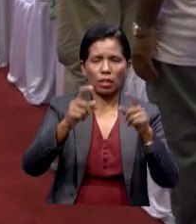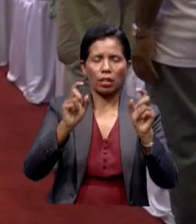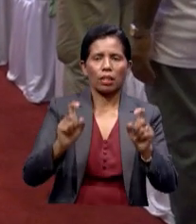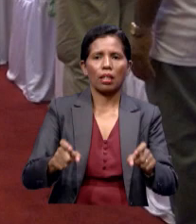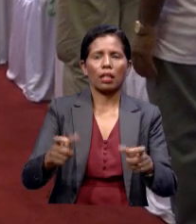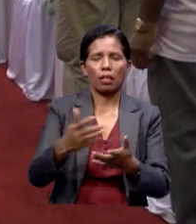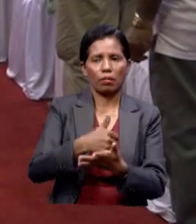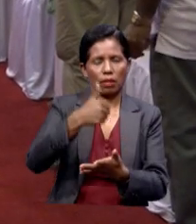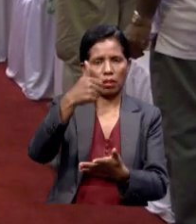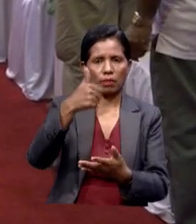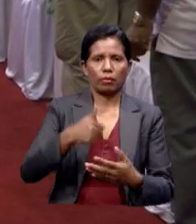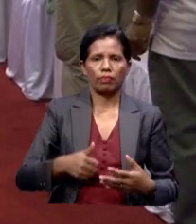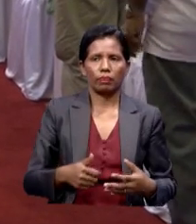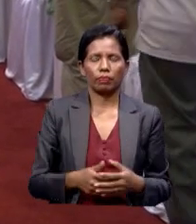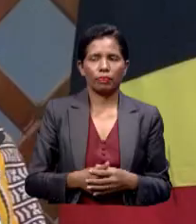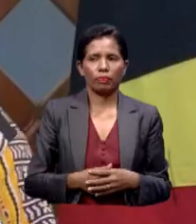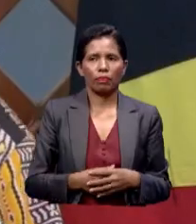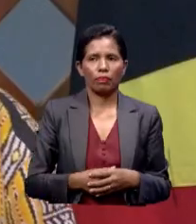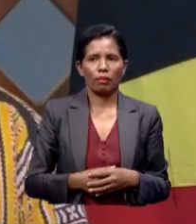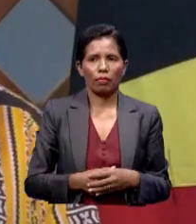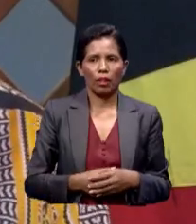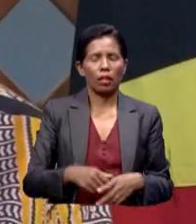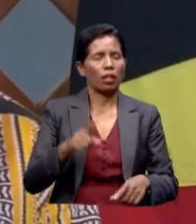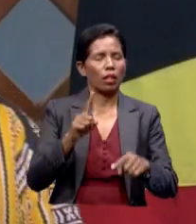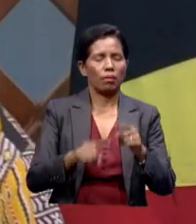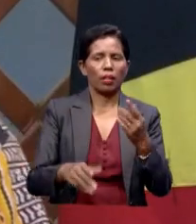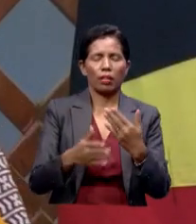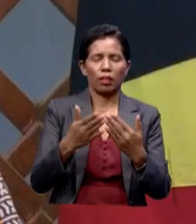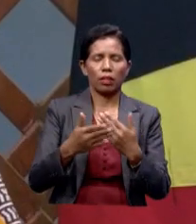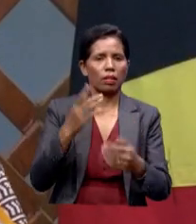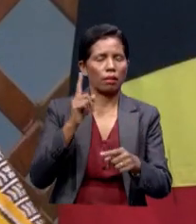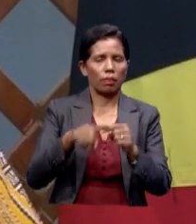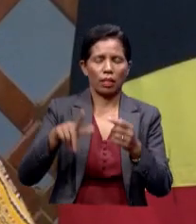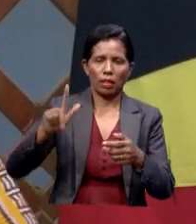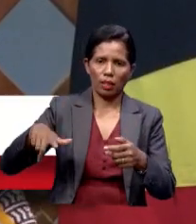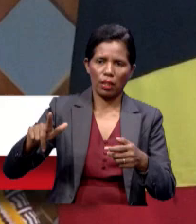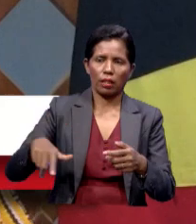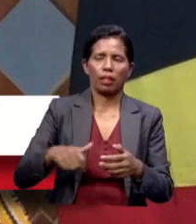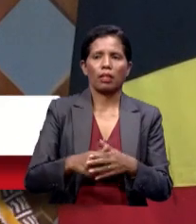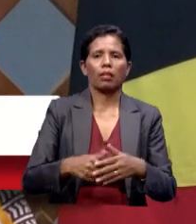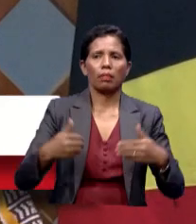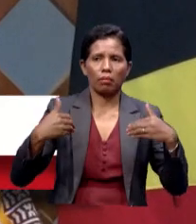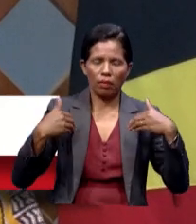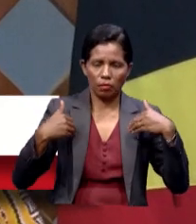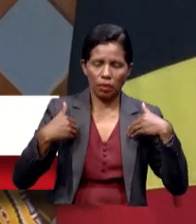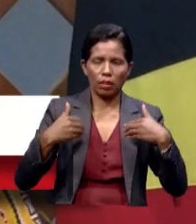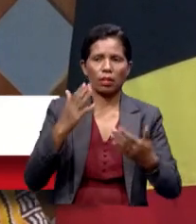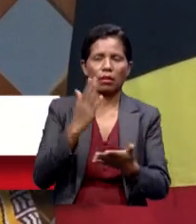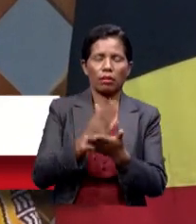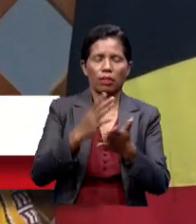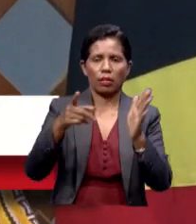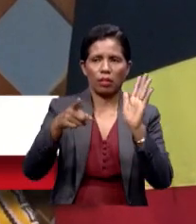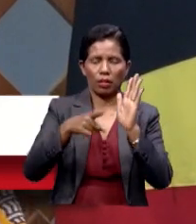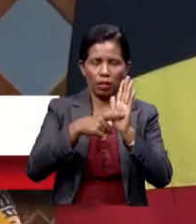absoluta. La bela é cedo demais, la bela é tarde demais, que depois belia impacto negativo